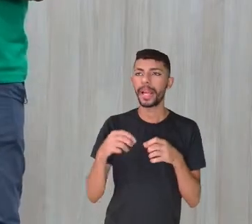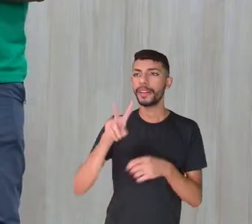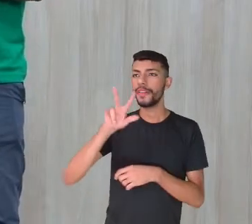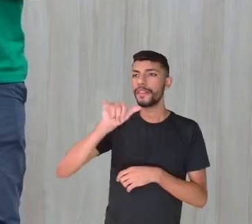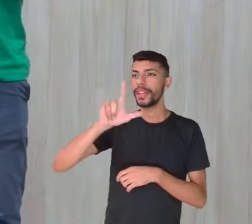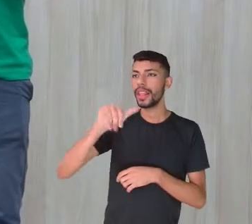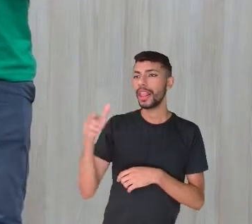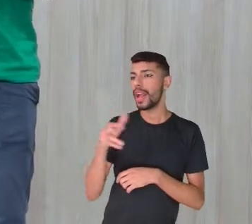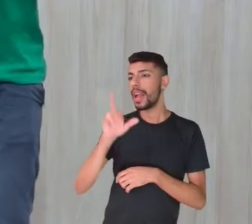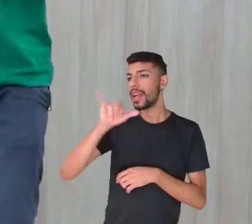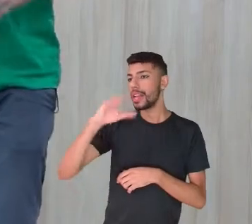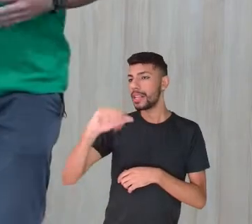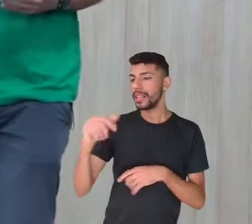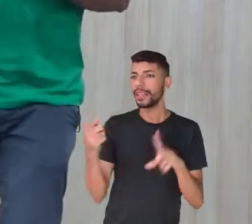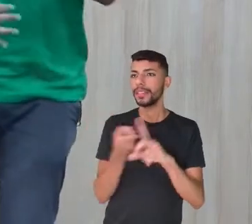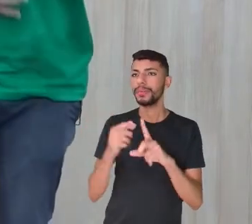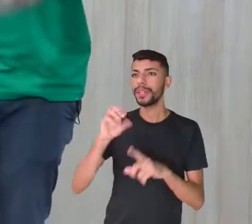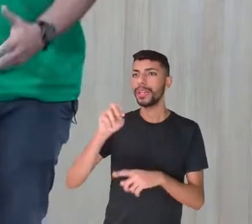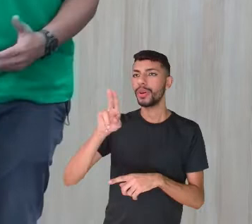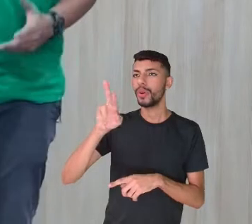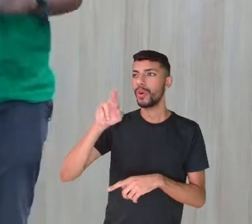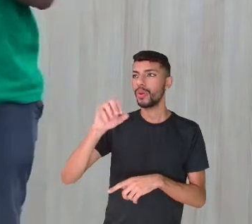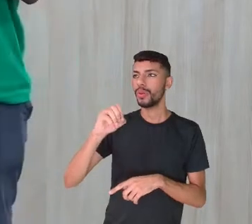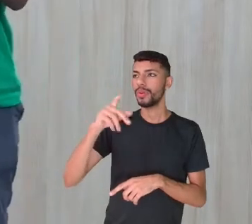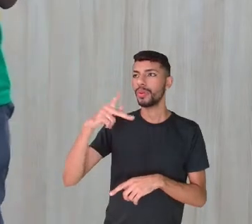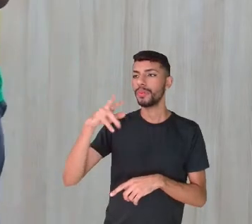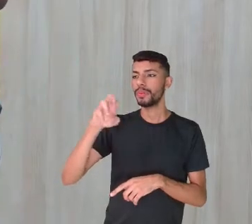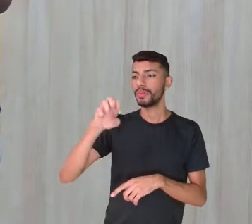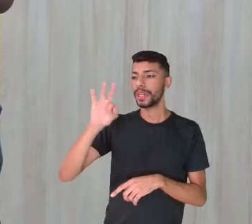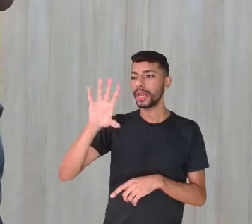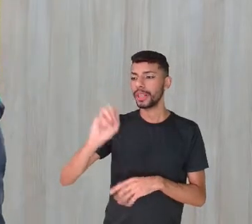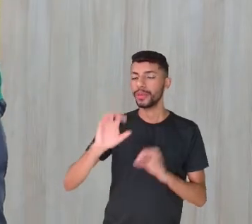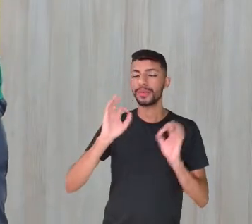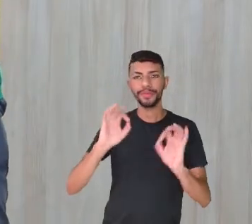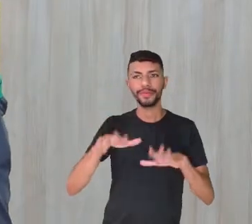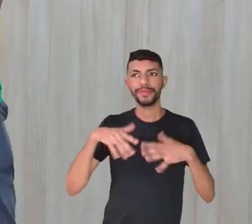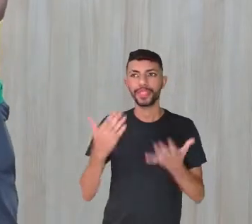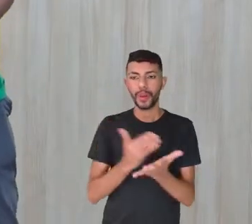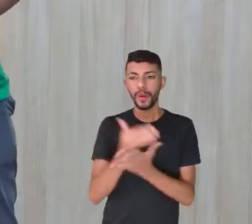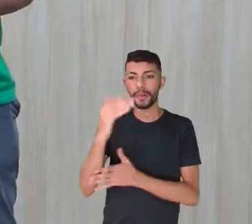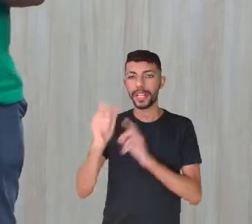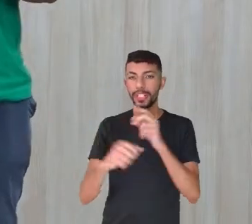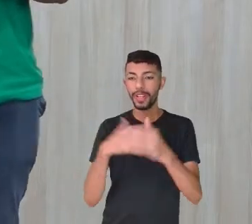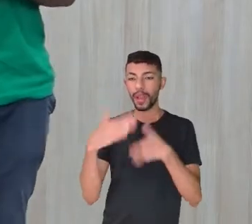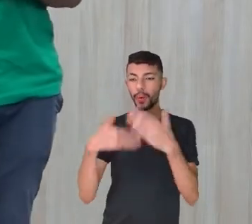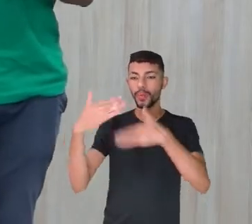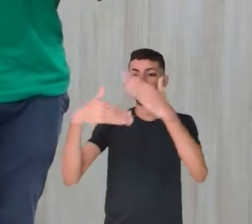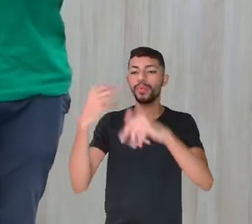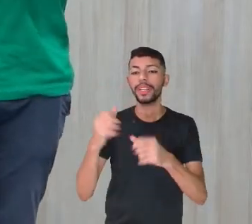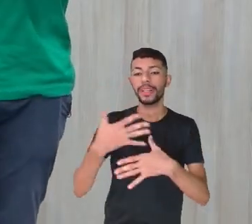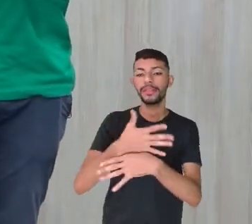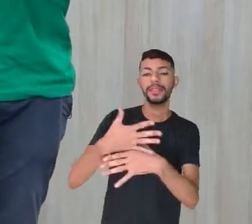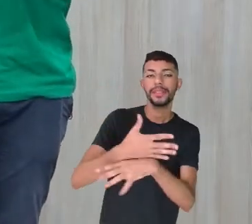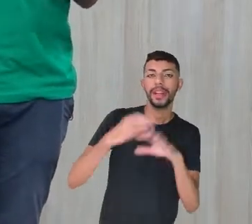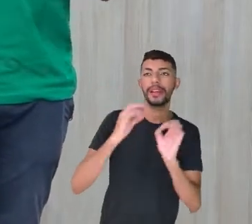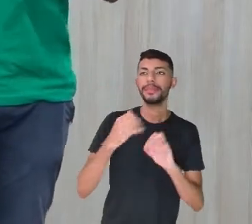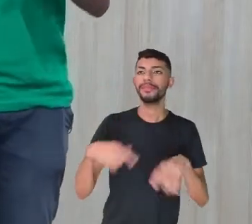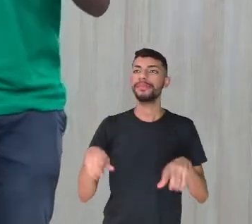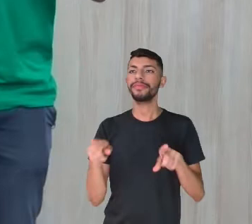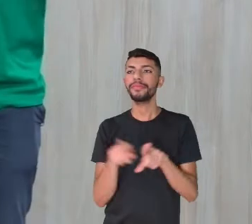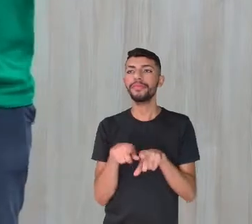Ouro Preto. Aí começa a exploração, então começa a se construir as cidades, né? Começa a